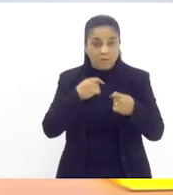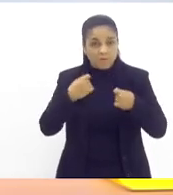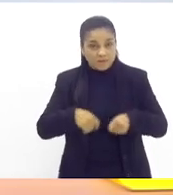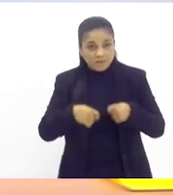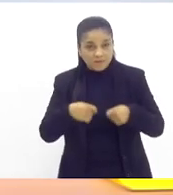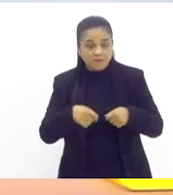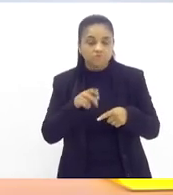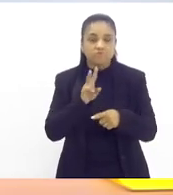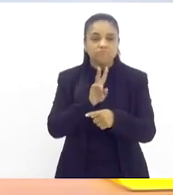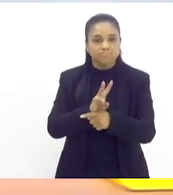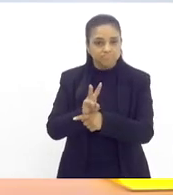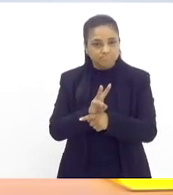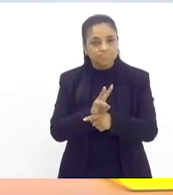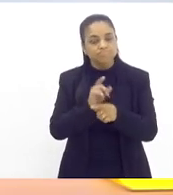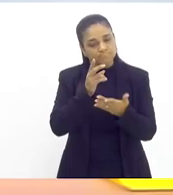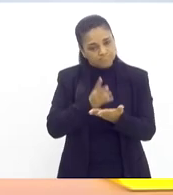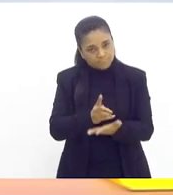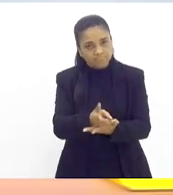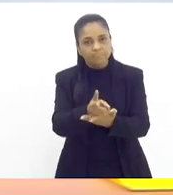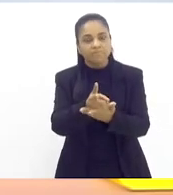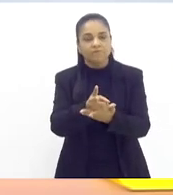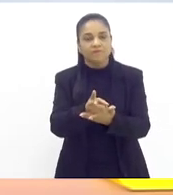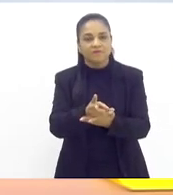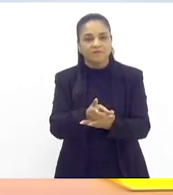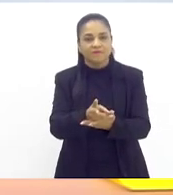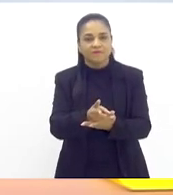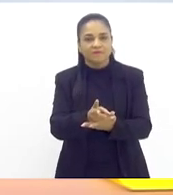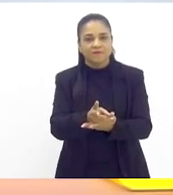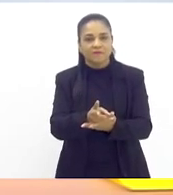precisaria ser preservado. E, por conta disso,